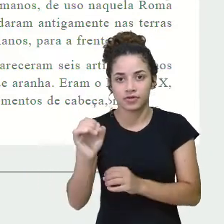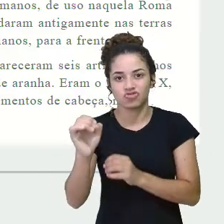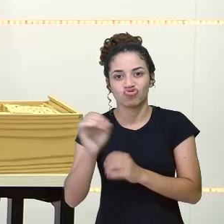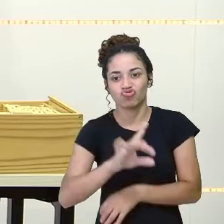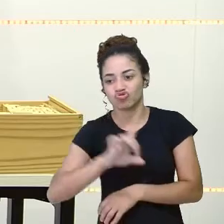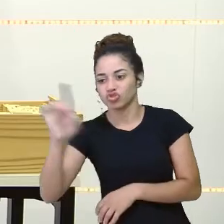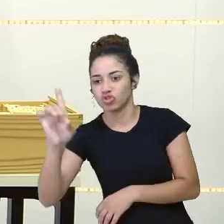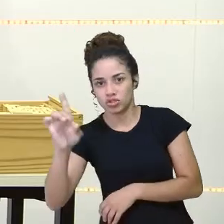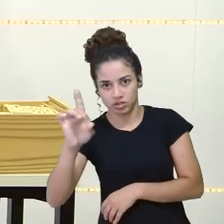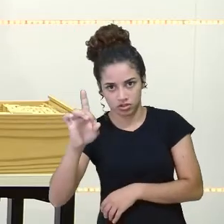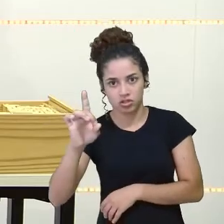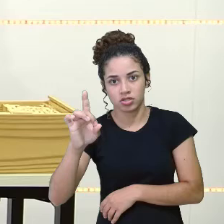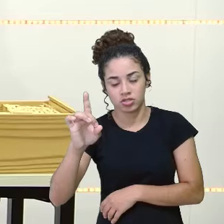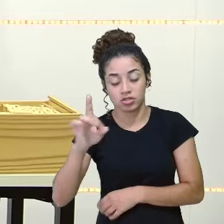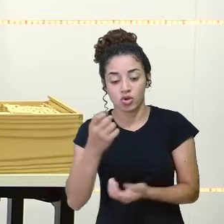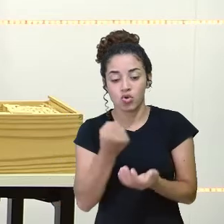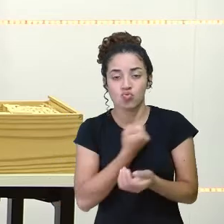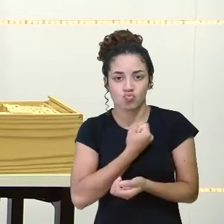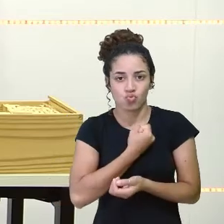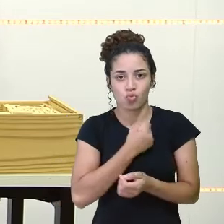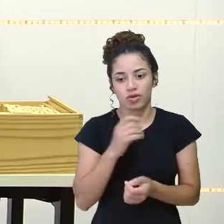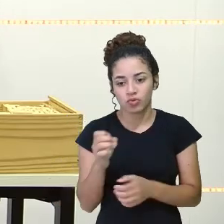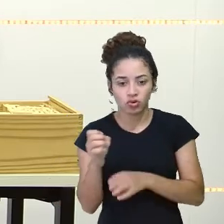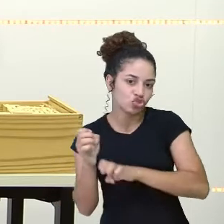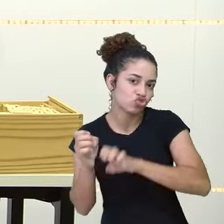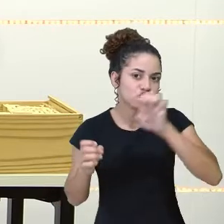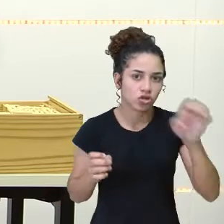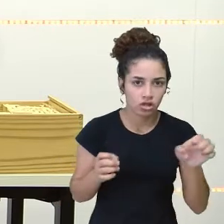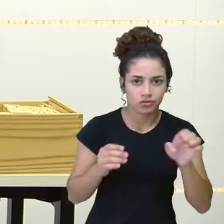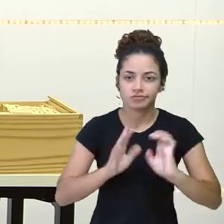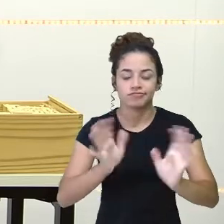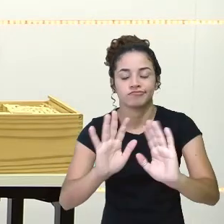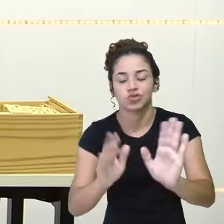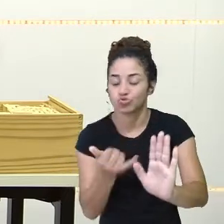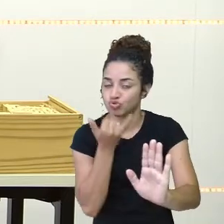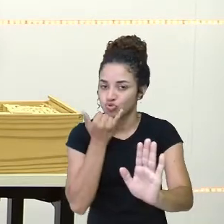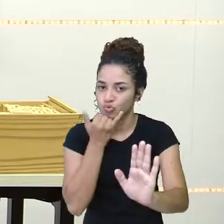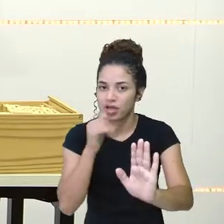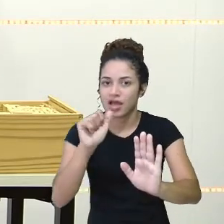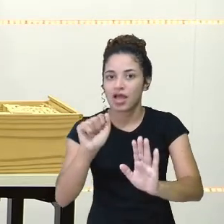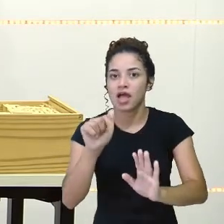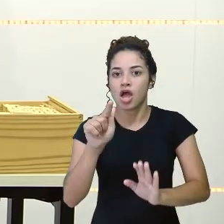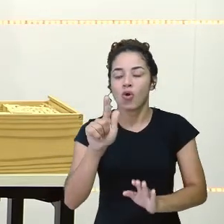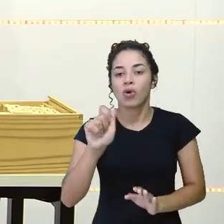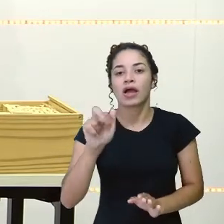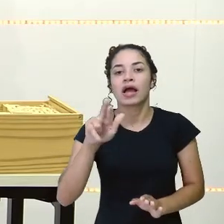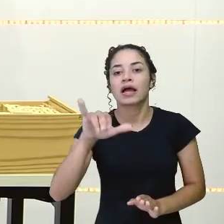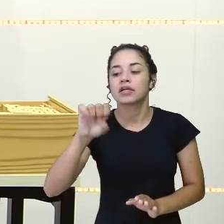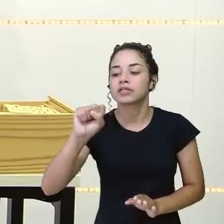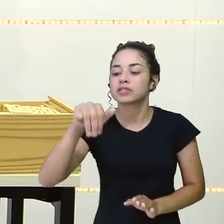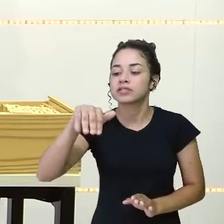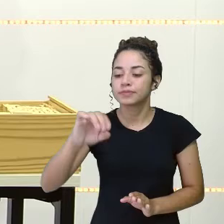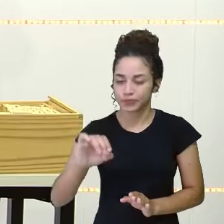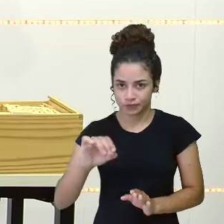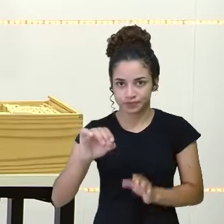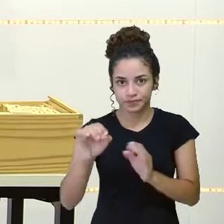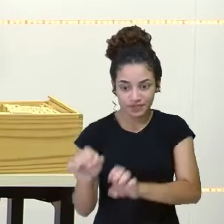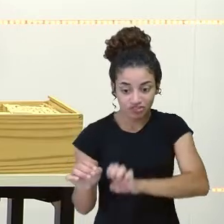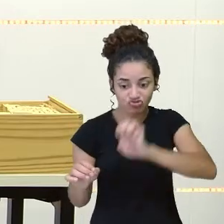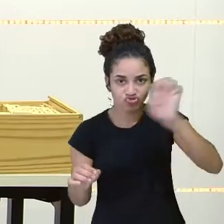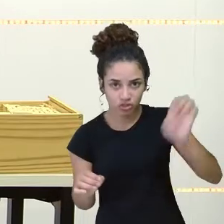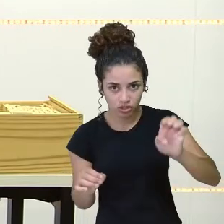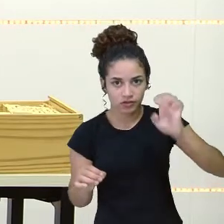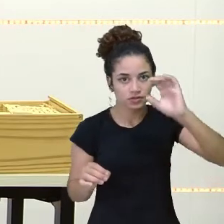direita, né, do número, ele à esquerda, aliás, do número não, do algarismo. O zero à esquerda do algarismo,